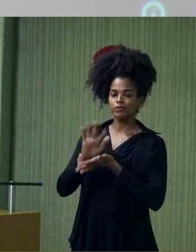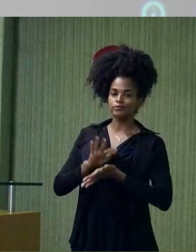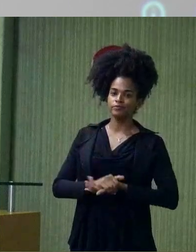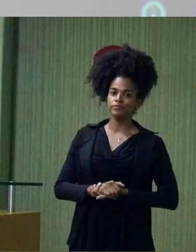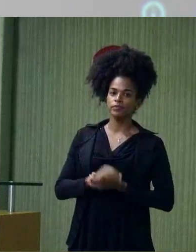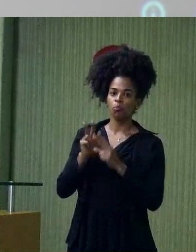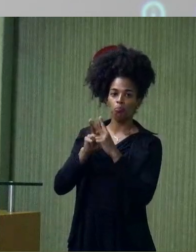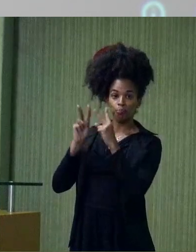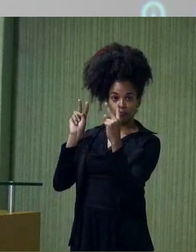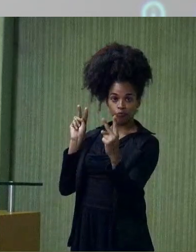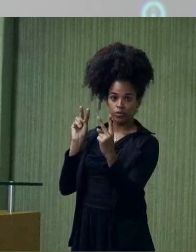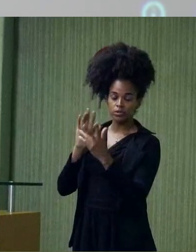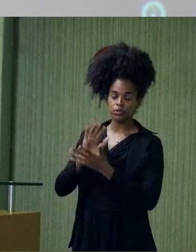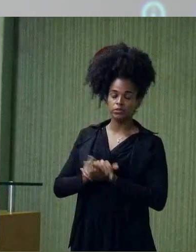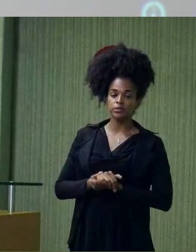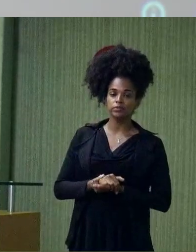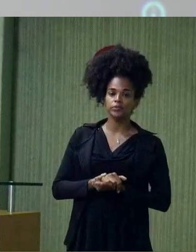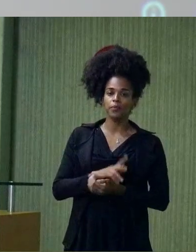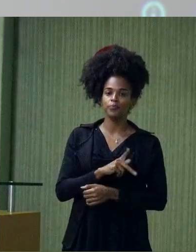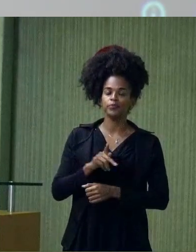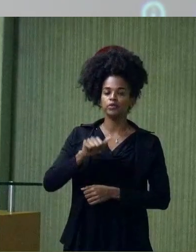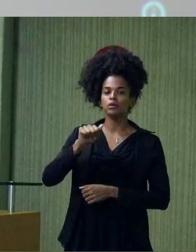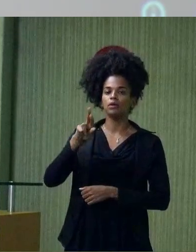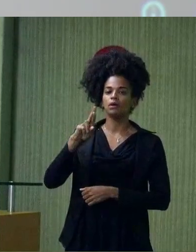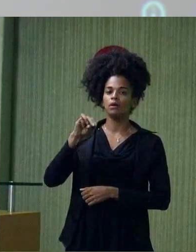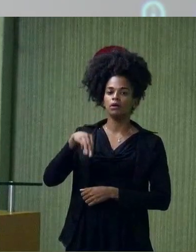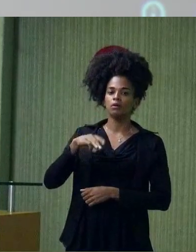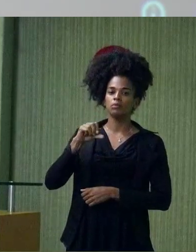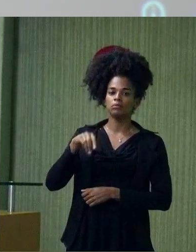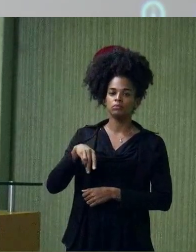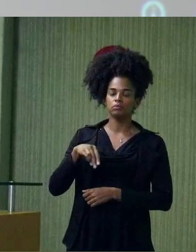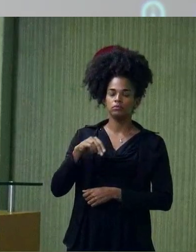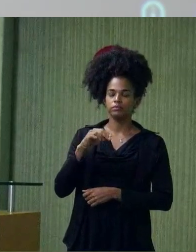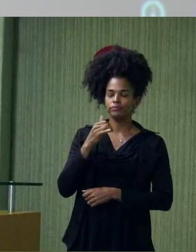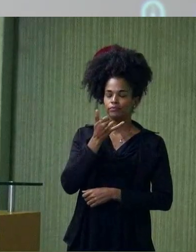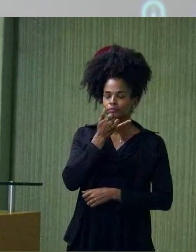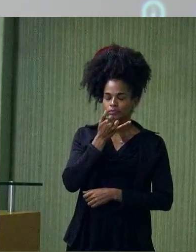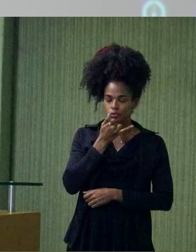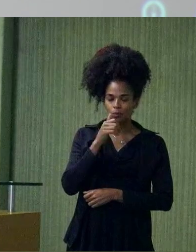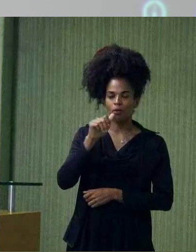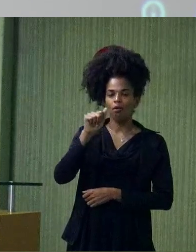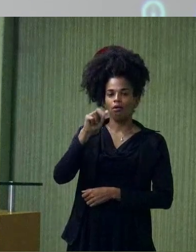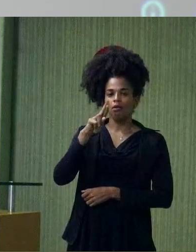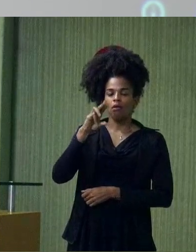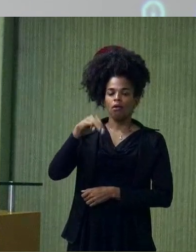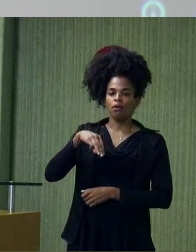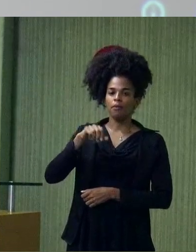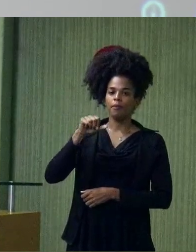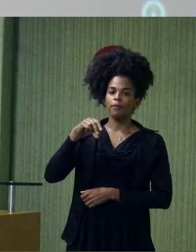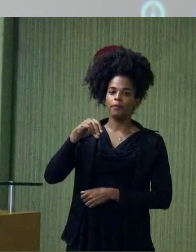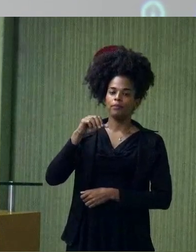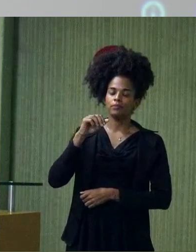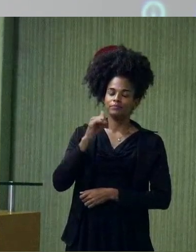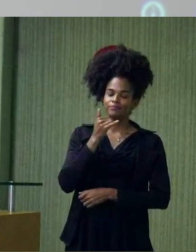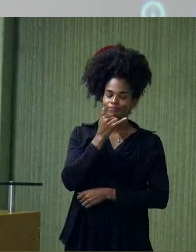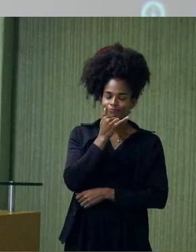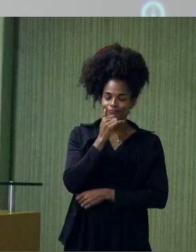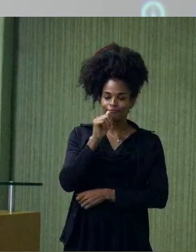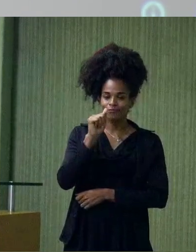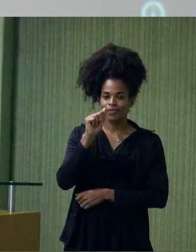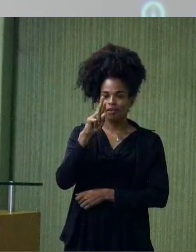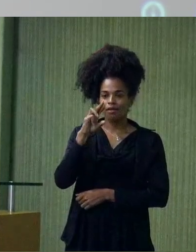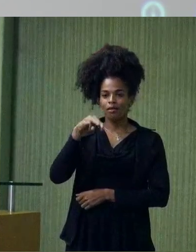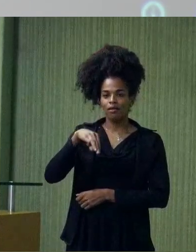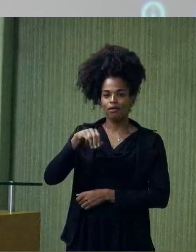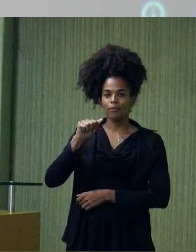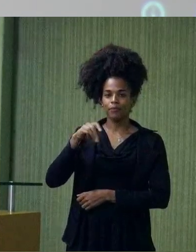eh Professor Armando vou de o espaço aqui pro senhor fique à vontade o Senor tem 45 minutos prazer ter o